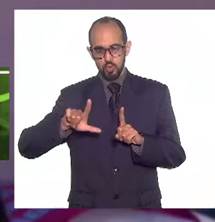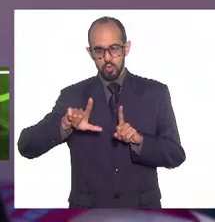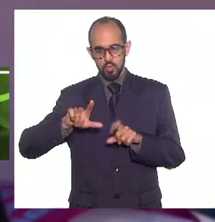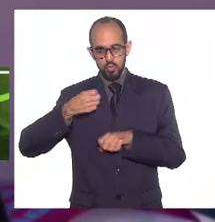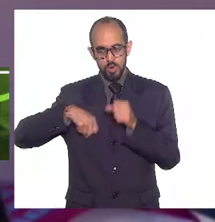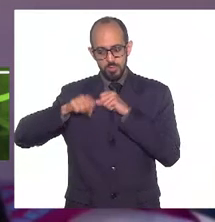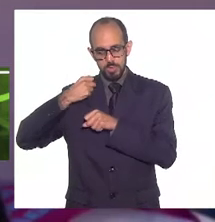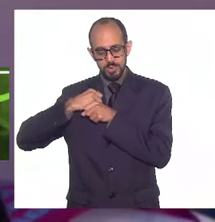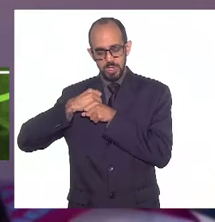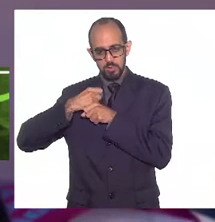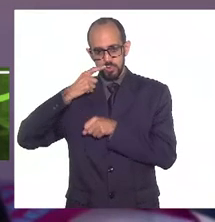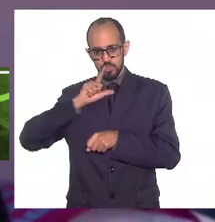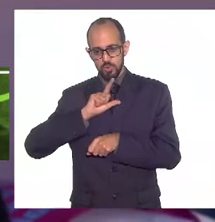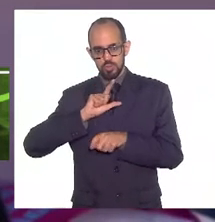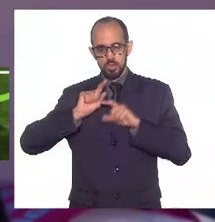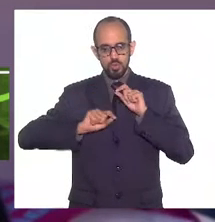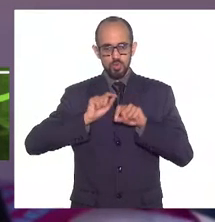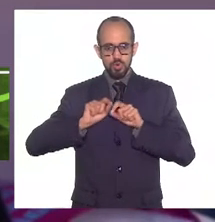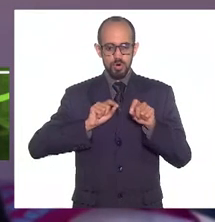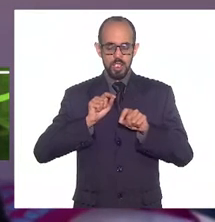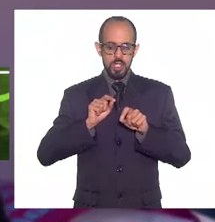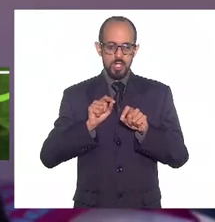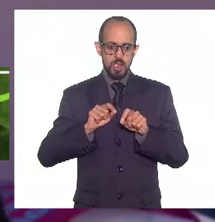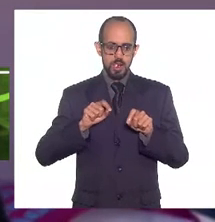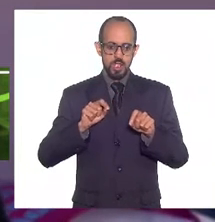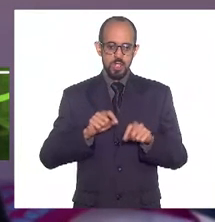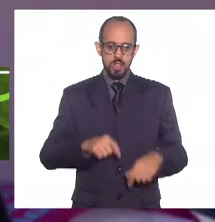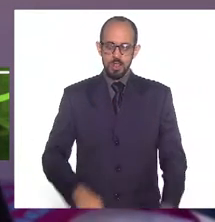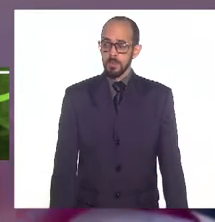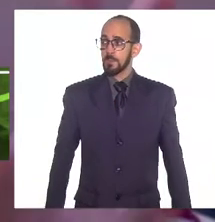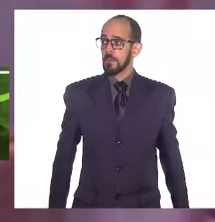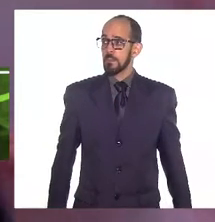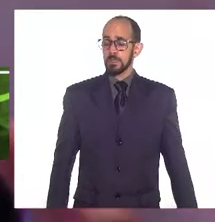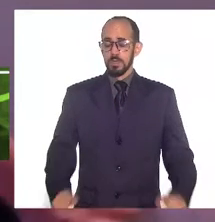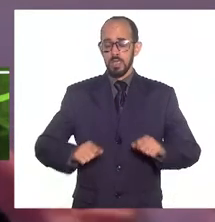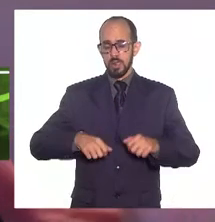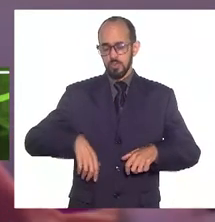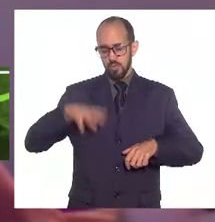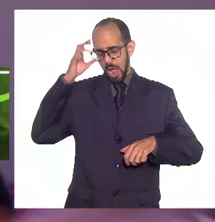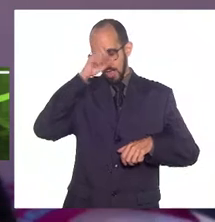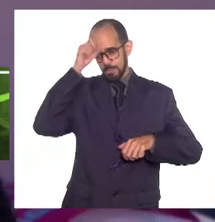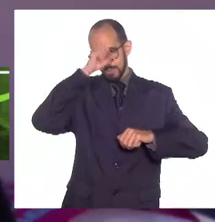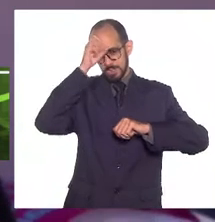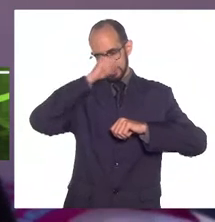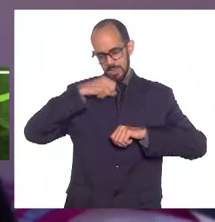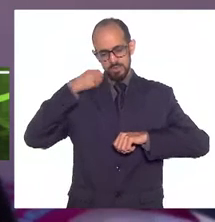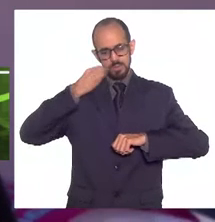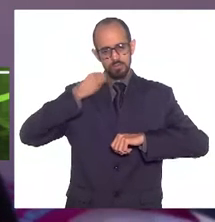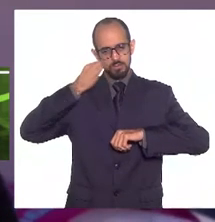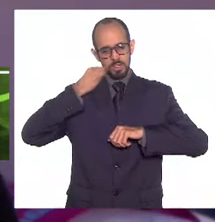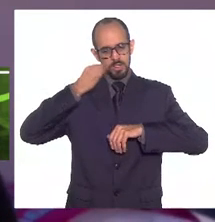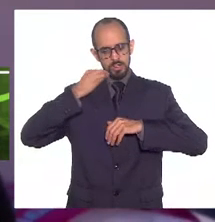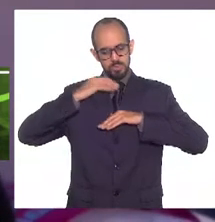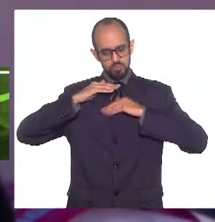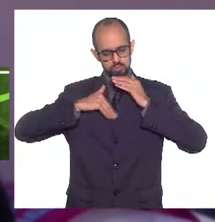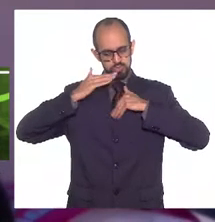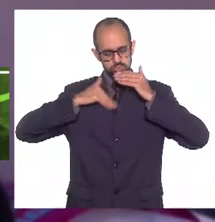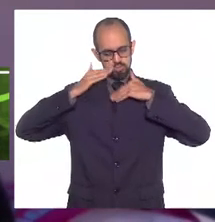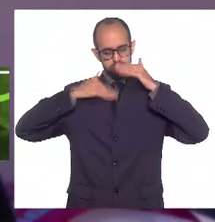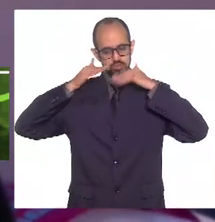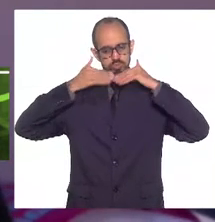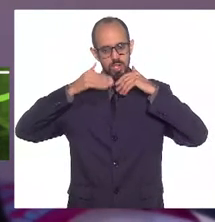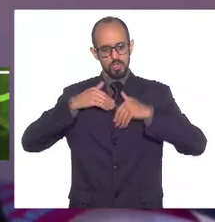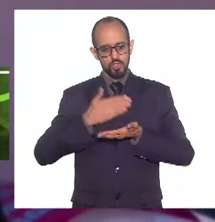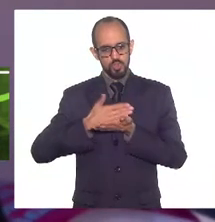conseguiu já né ter uma curva de aprendizado dessa experiência e aí começamos